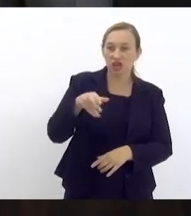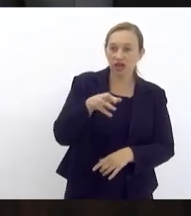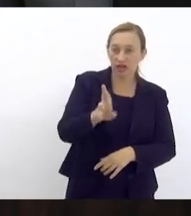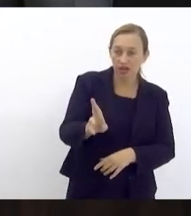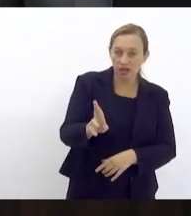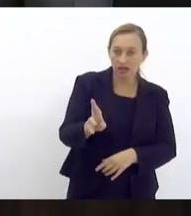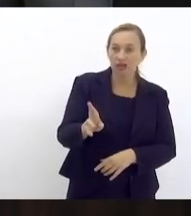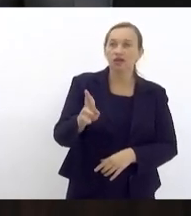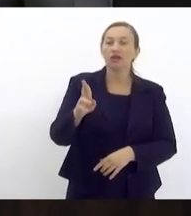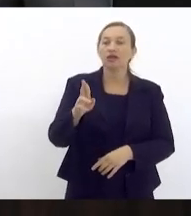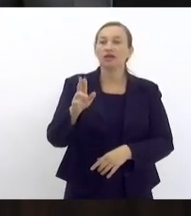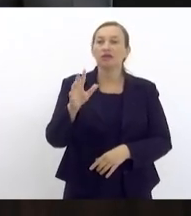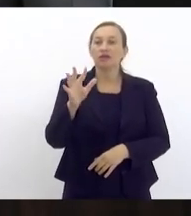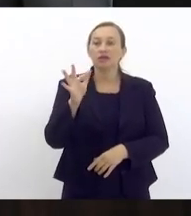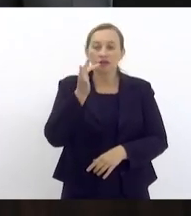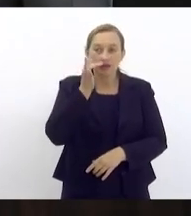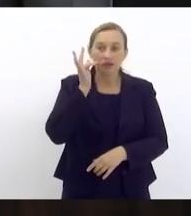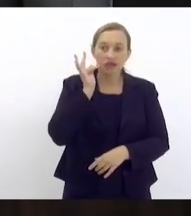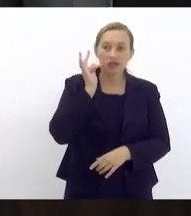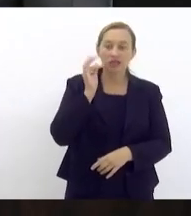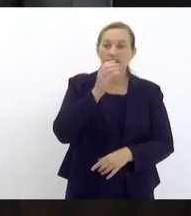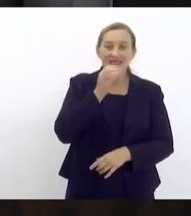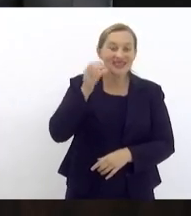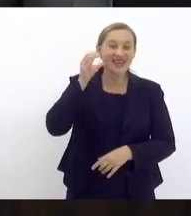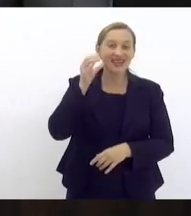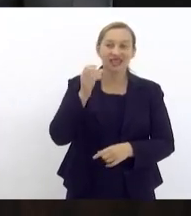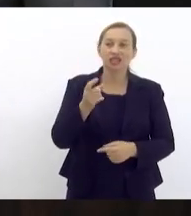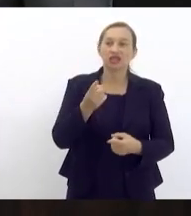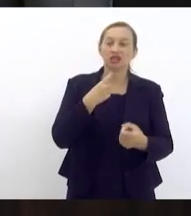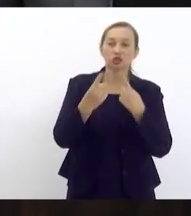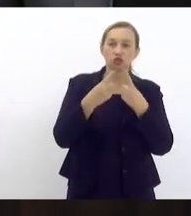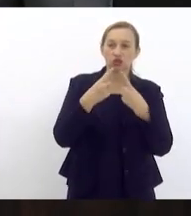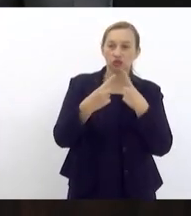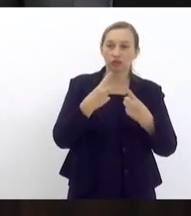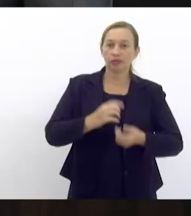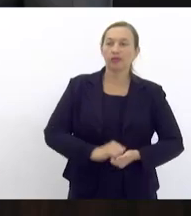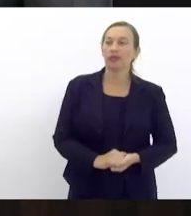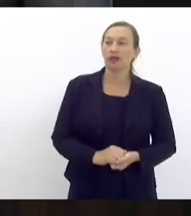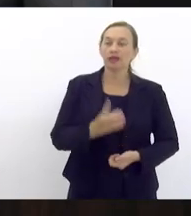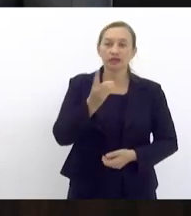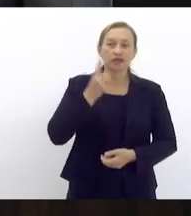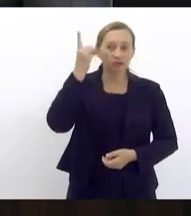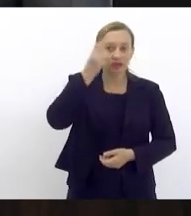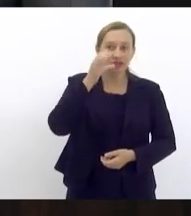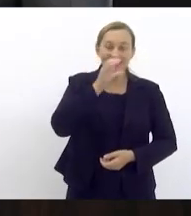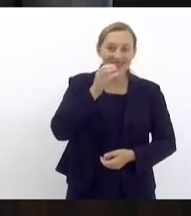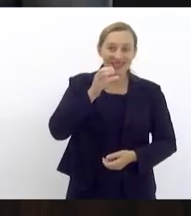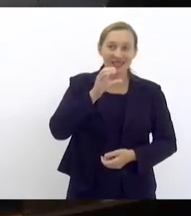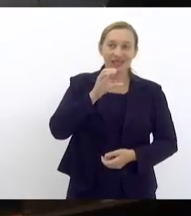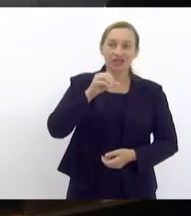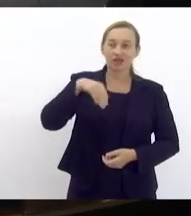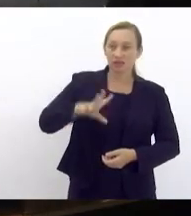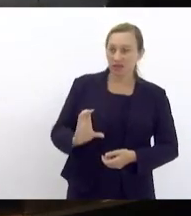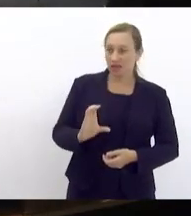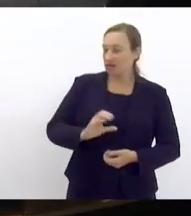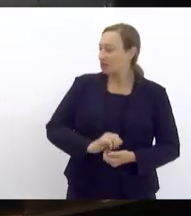Flávio Serafim e Célia Jordão em discussão para discutir deputado Carlos Mickey